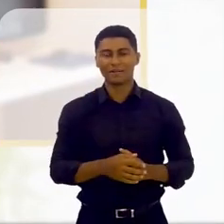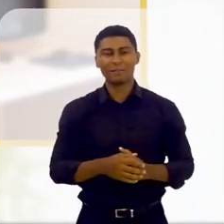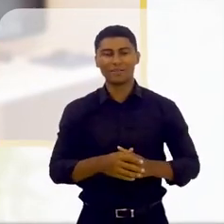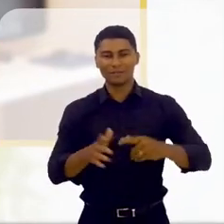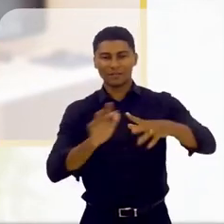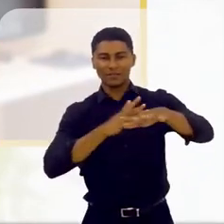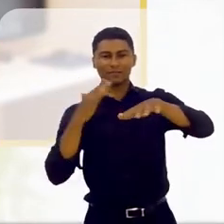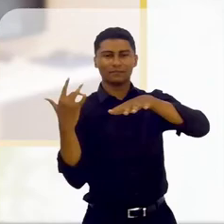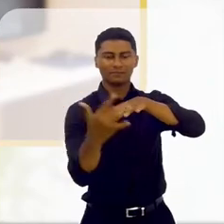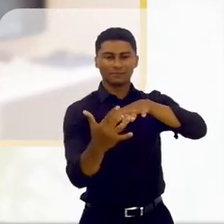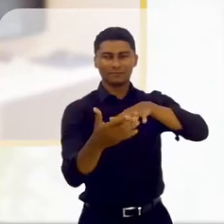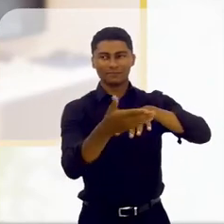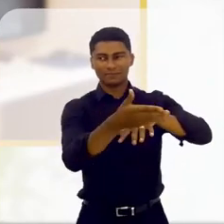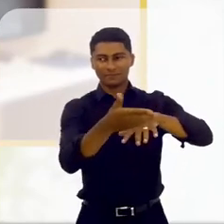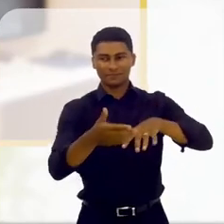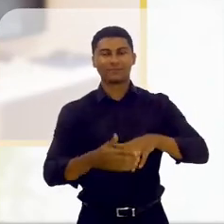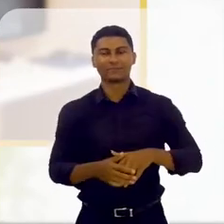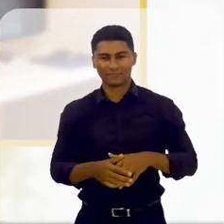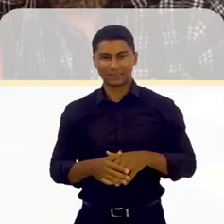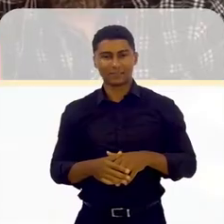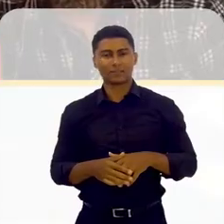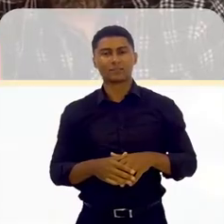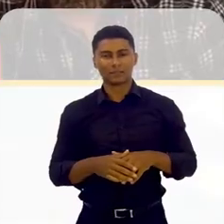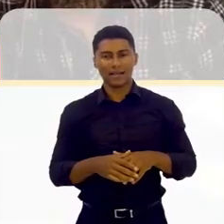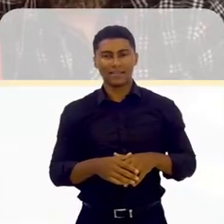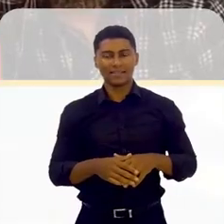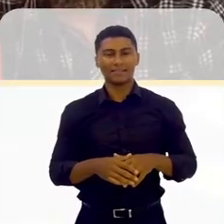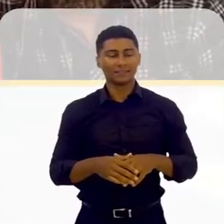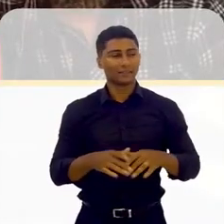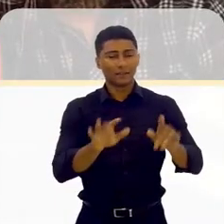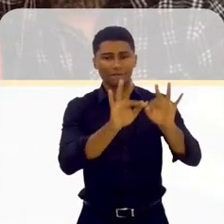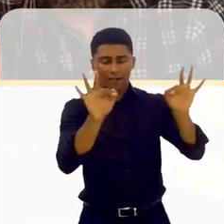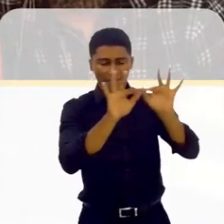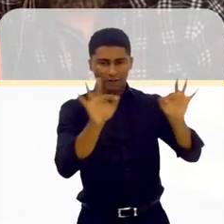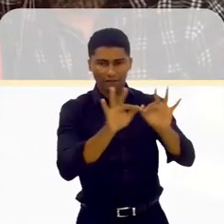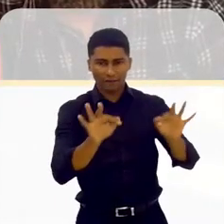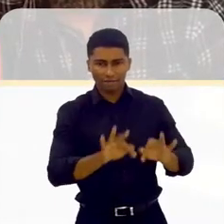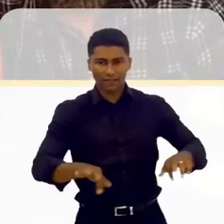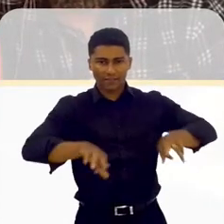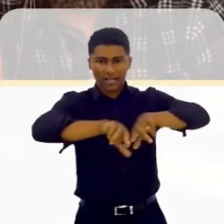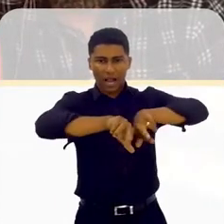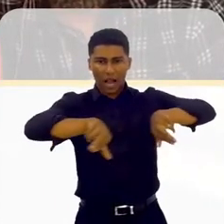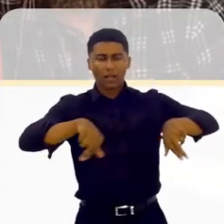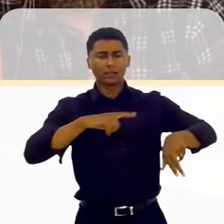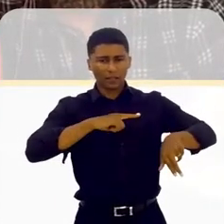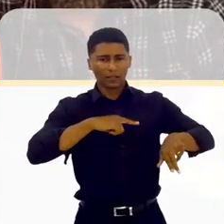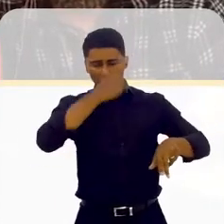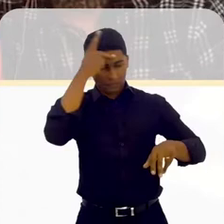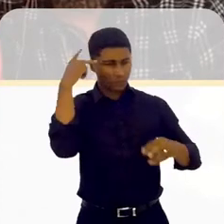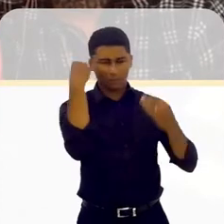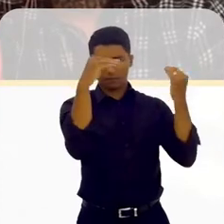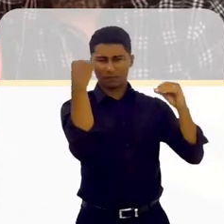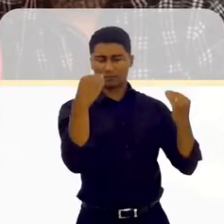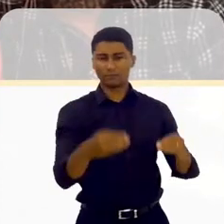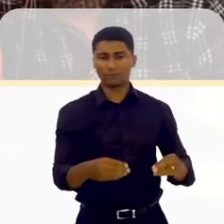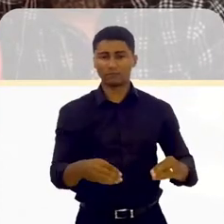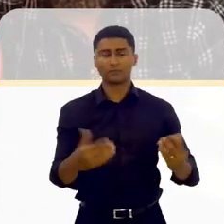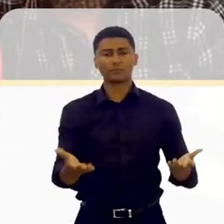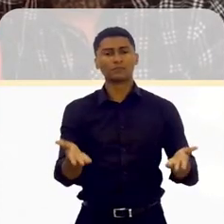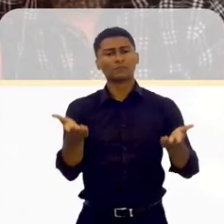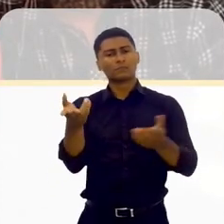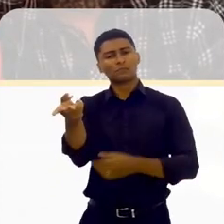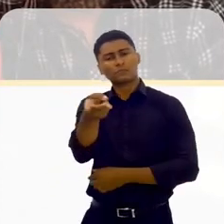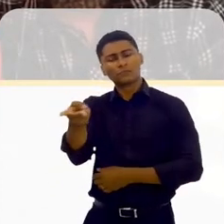nas redes sociais. As redes sociais estão aí inundadas por frases como essa. E